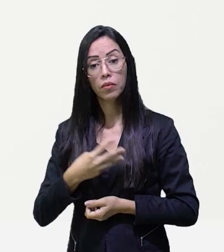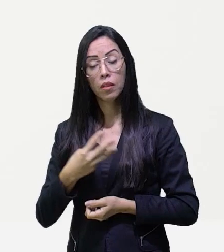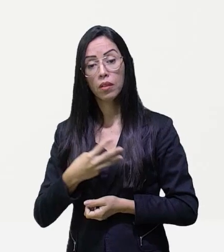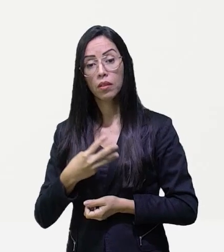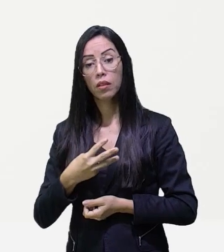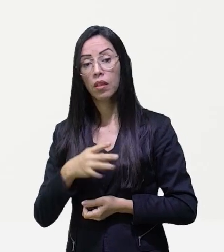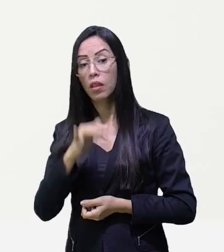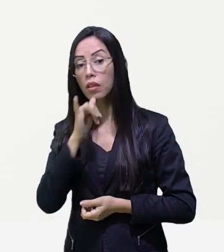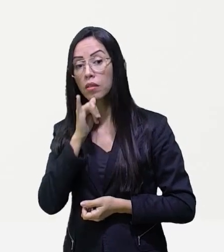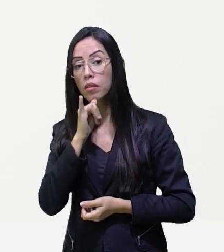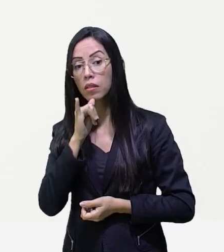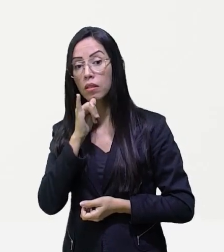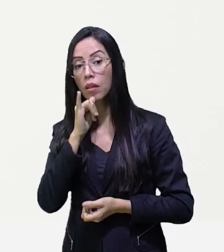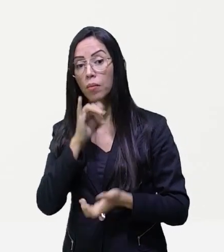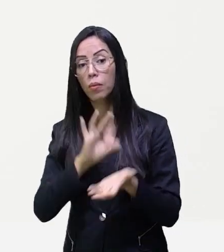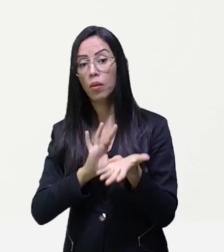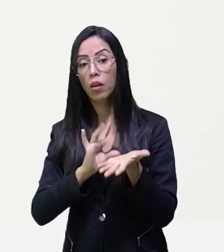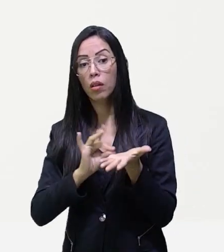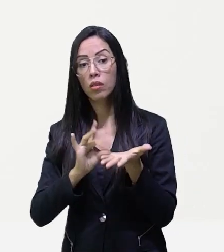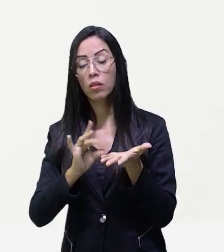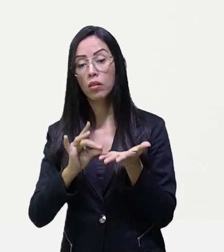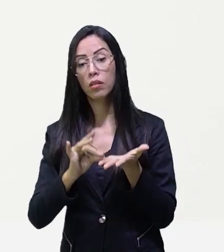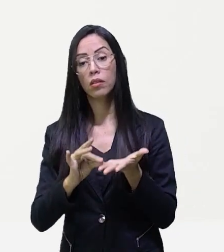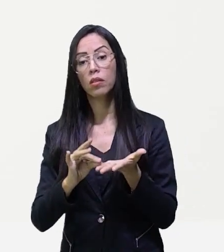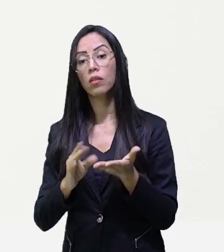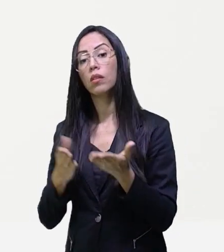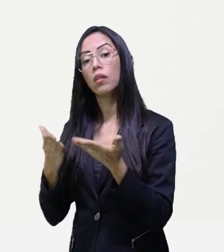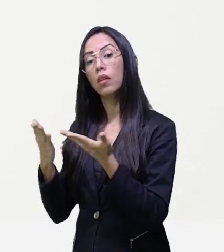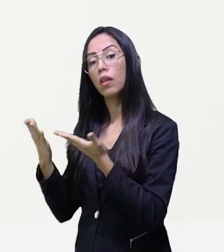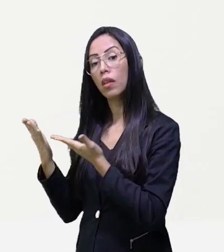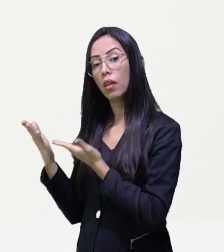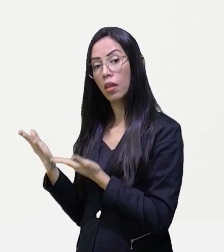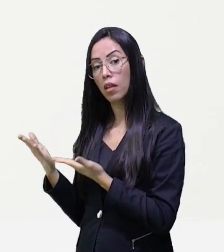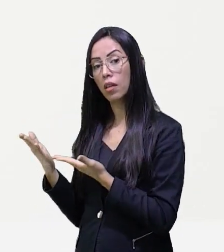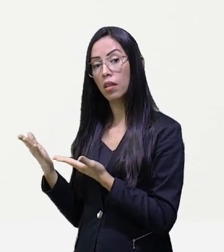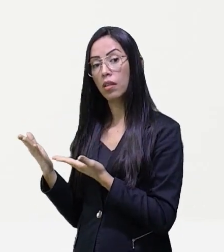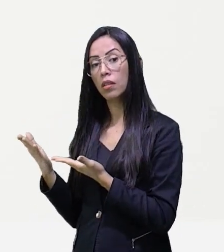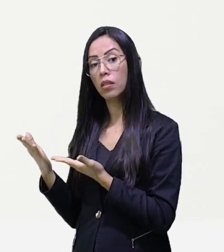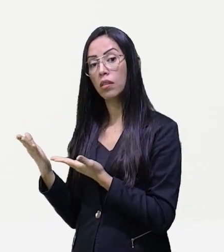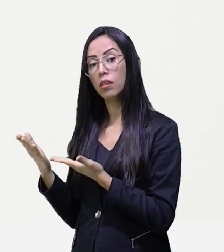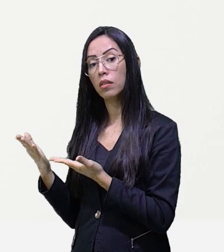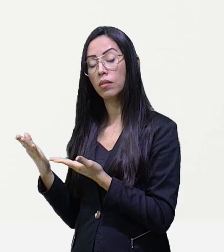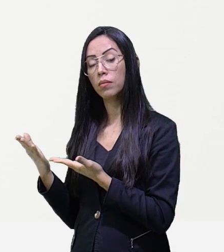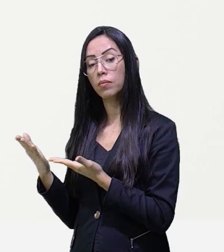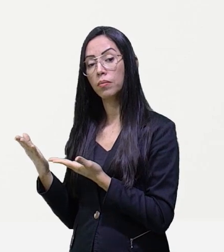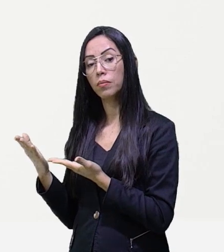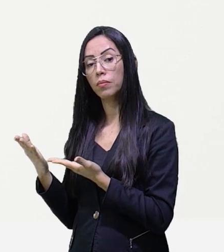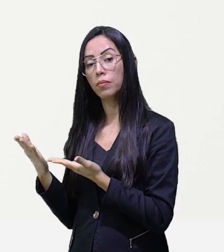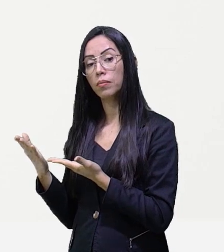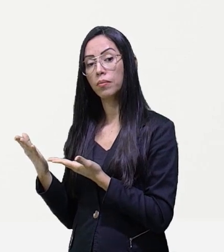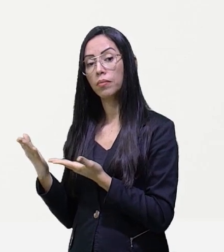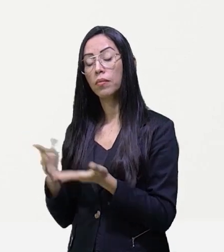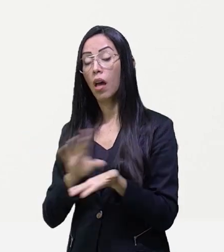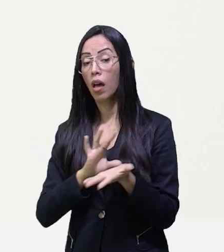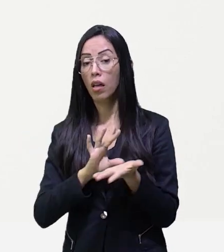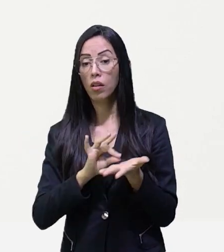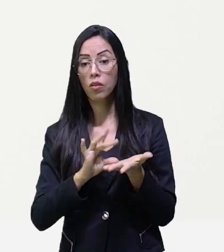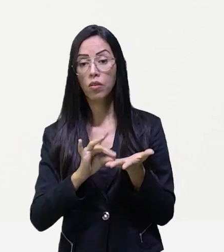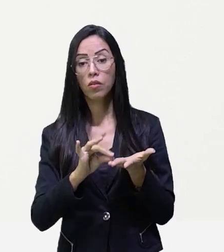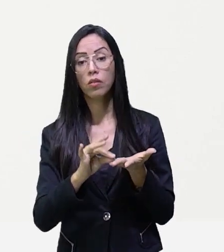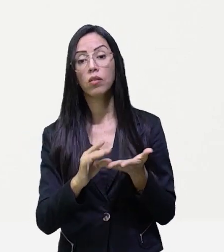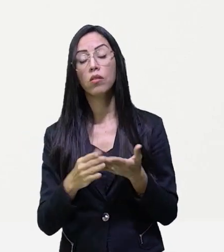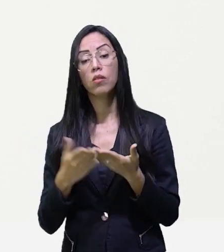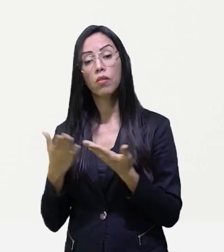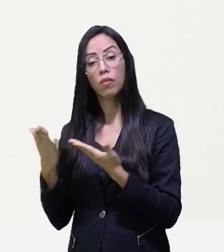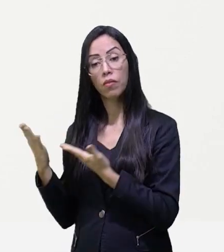Ó, artigo científico. Esse, né, nós já verificamos. Aqui eu tenho um artigo